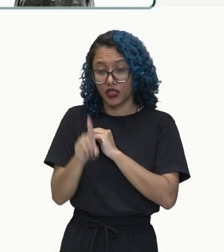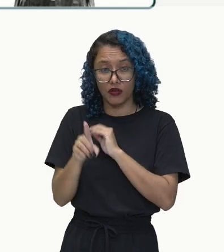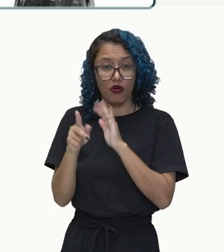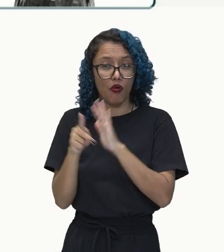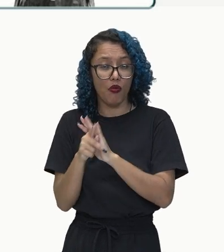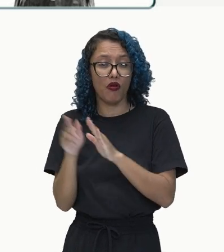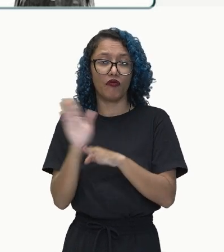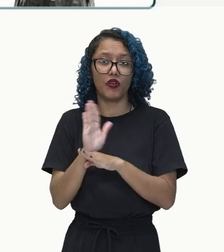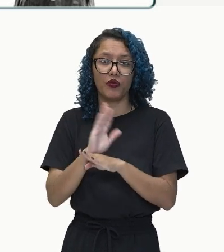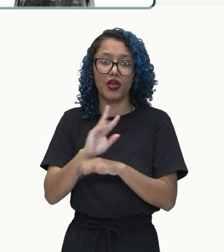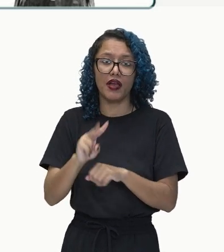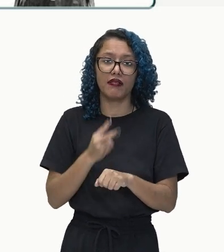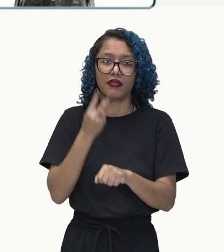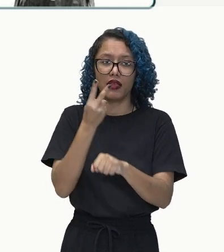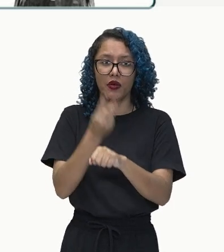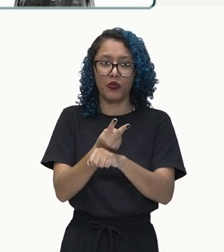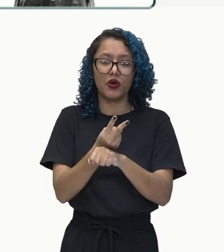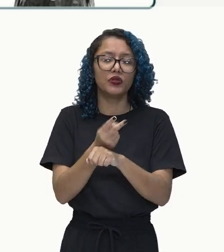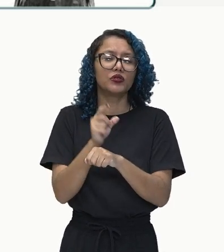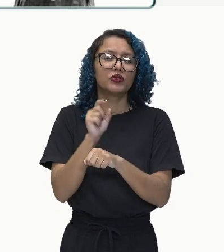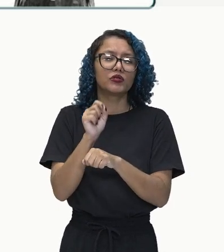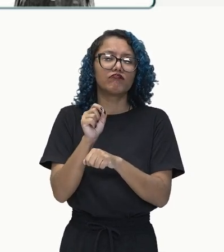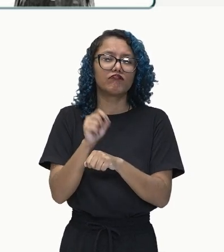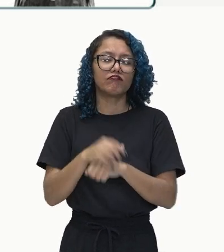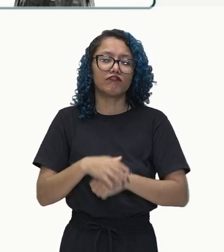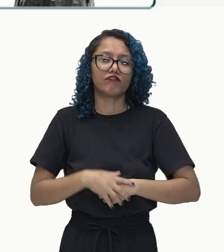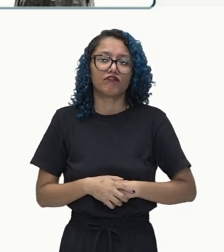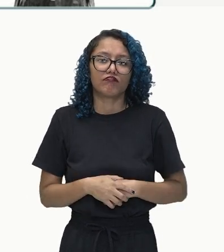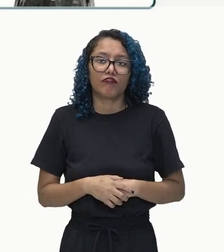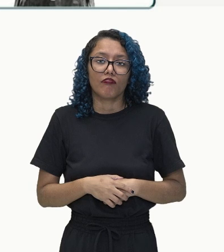vai fazer uma pequena